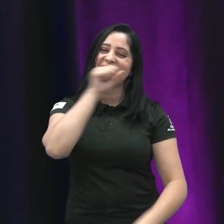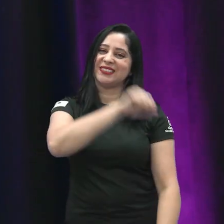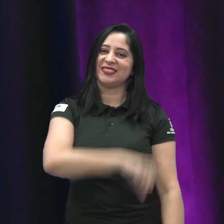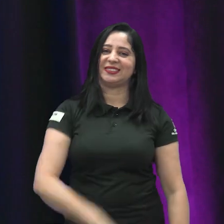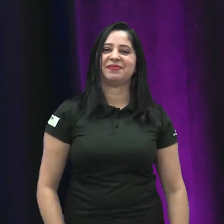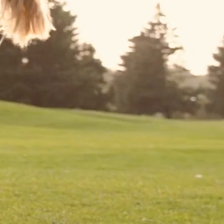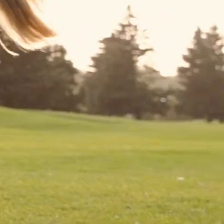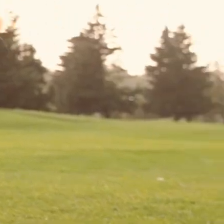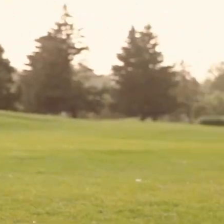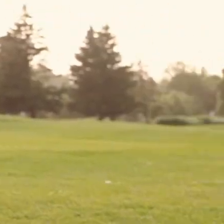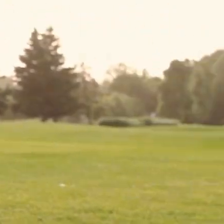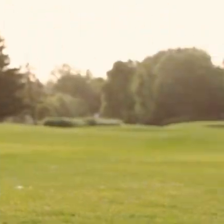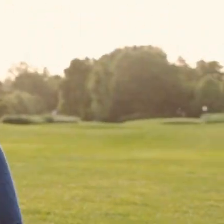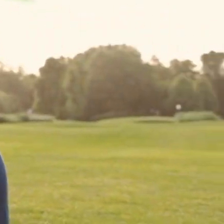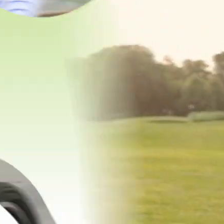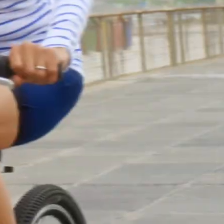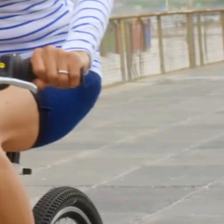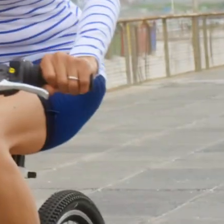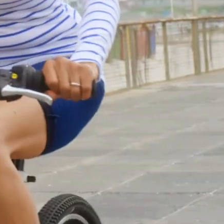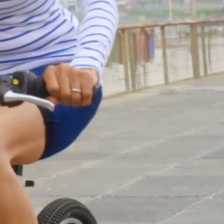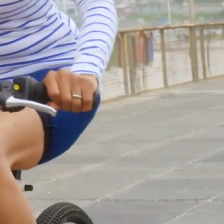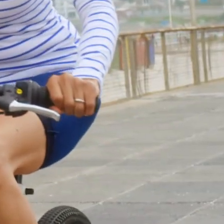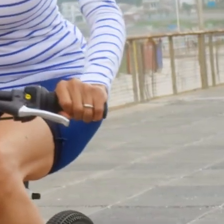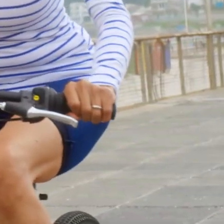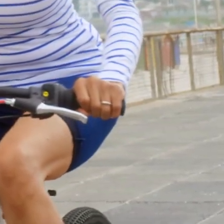gente volta já já.